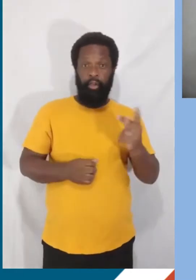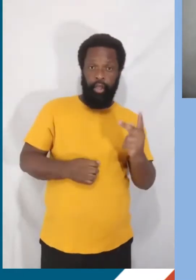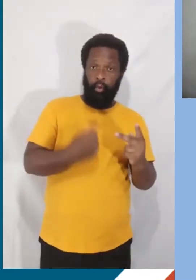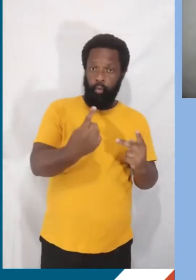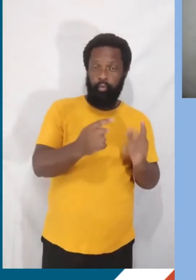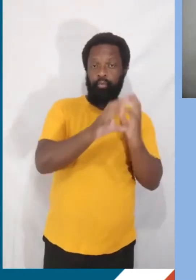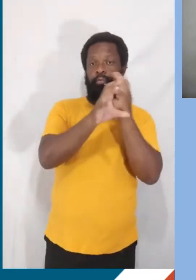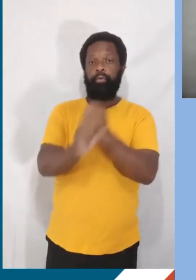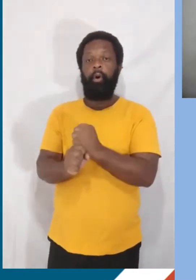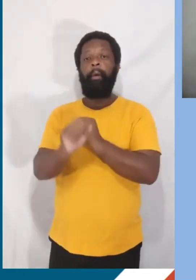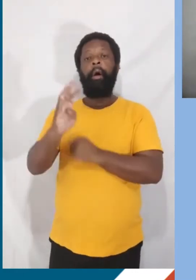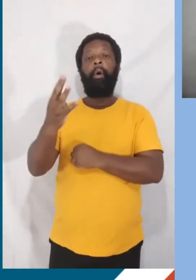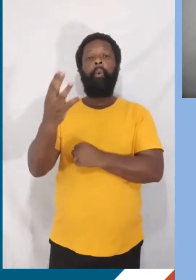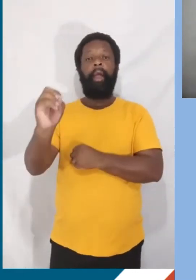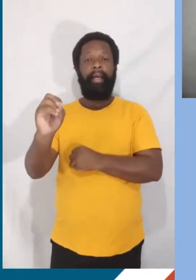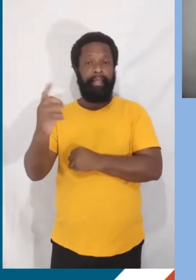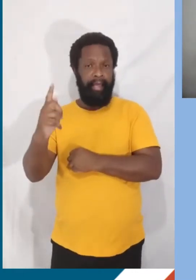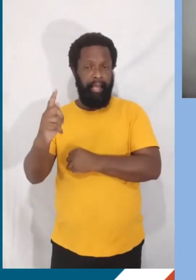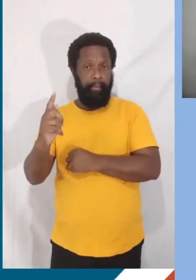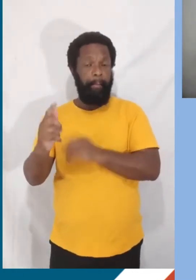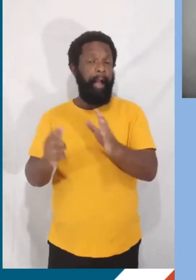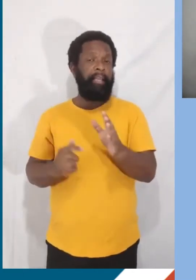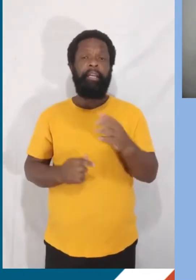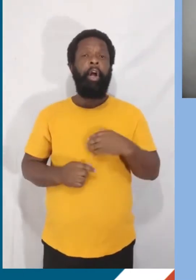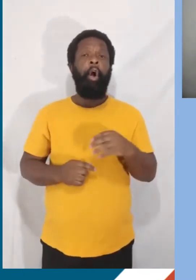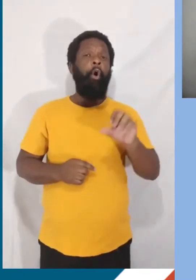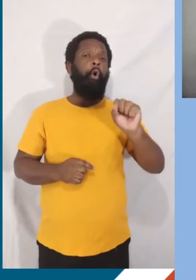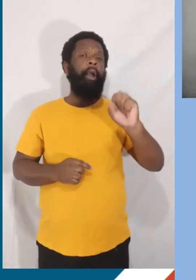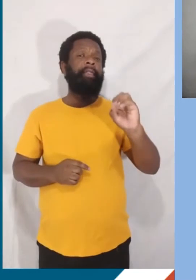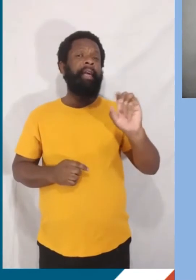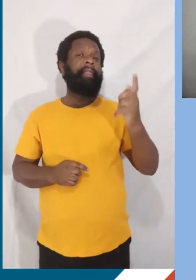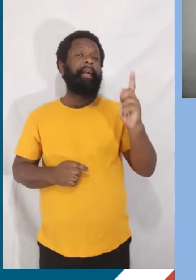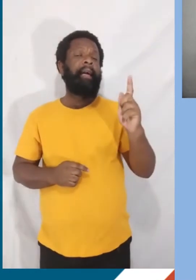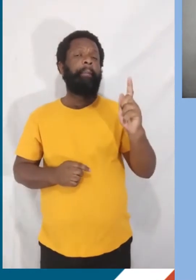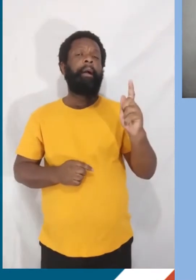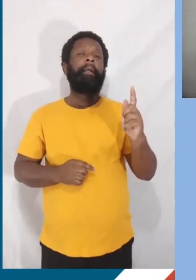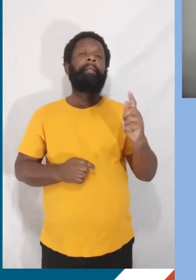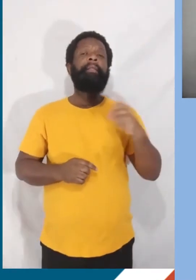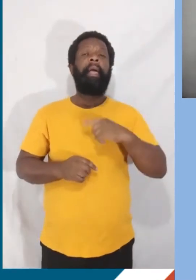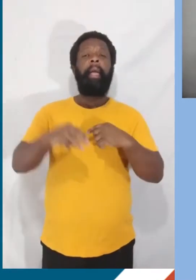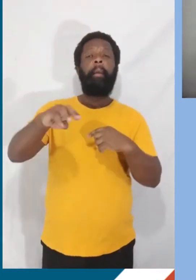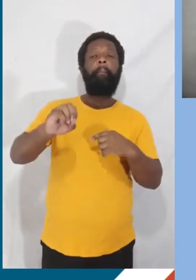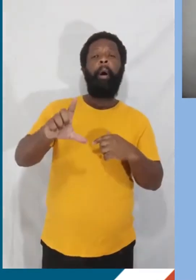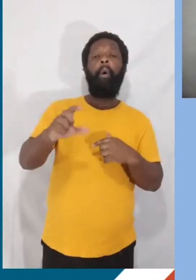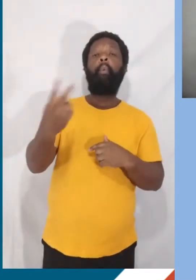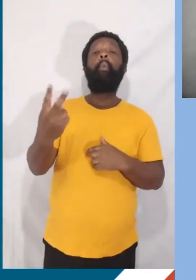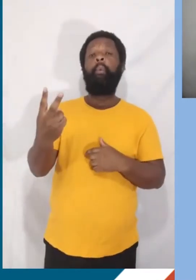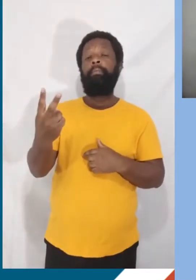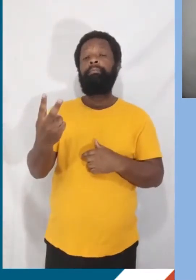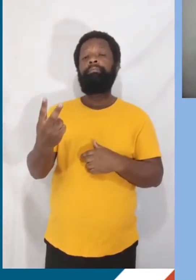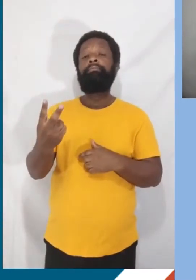vai dar 40 gramas, tá? Mas em 80 gramas, que eu quero saber, quantos mols vão ser? 2 mols,